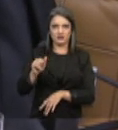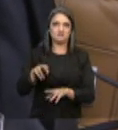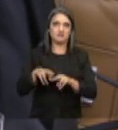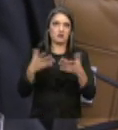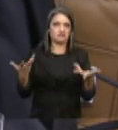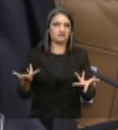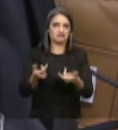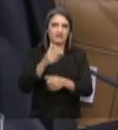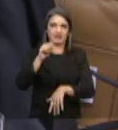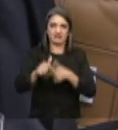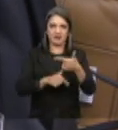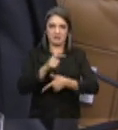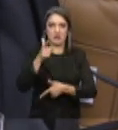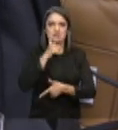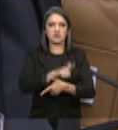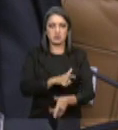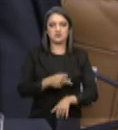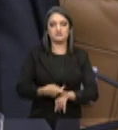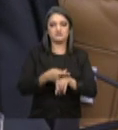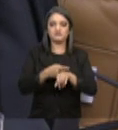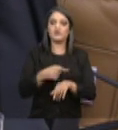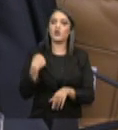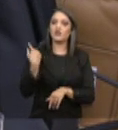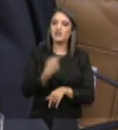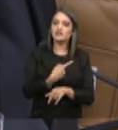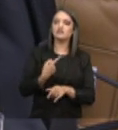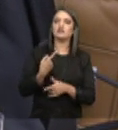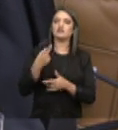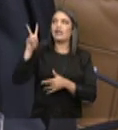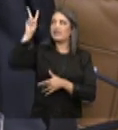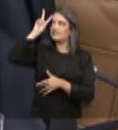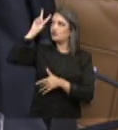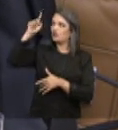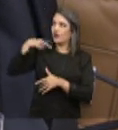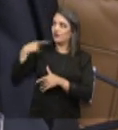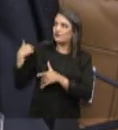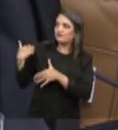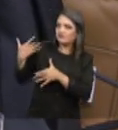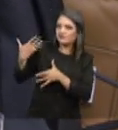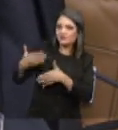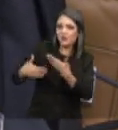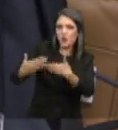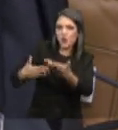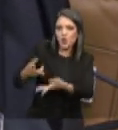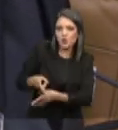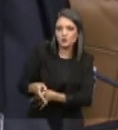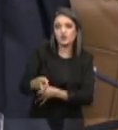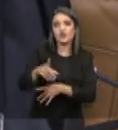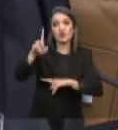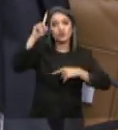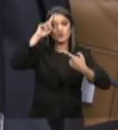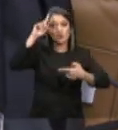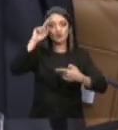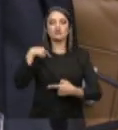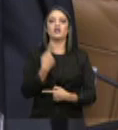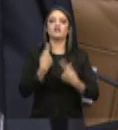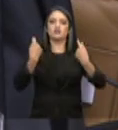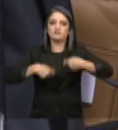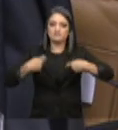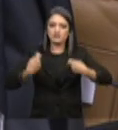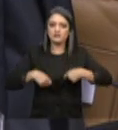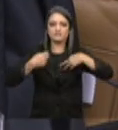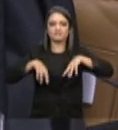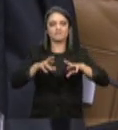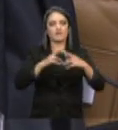somos enfim sucessores dessa história e por ela diuturnamente devemos responder